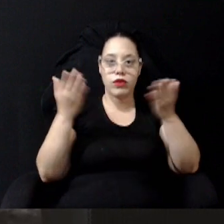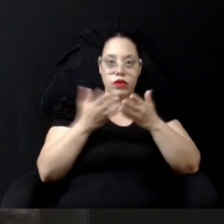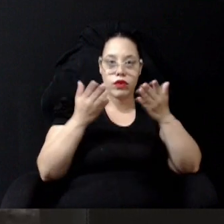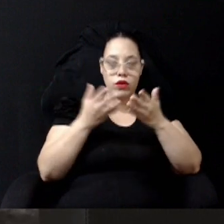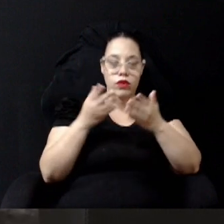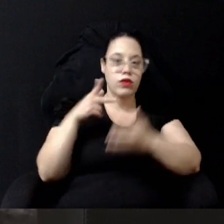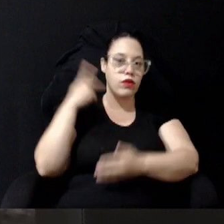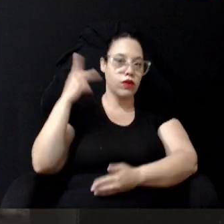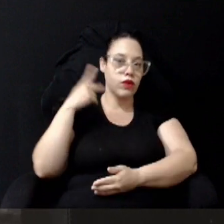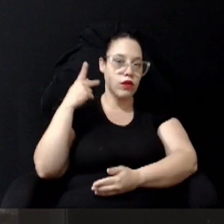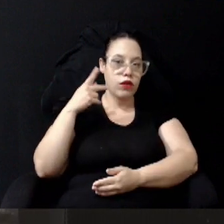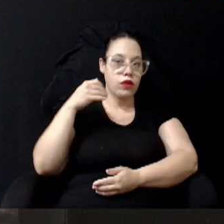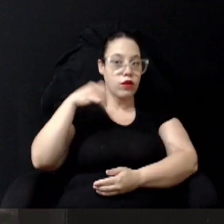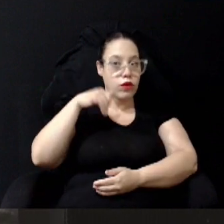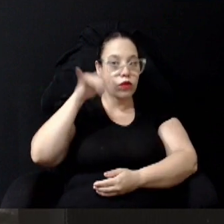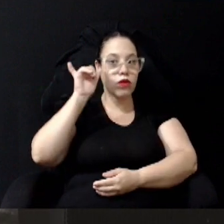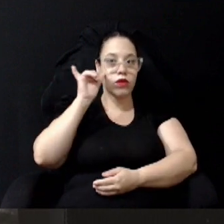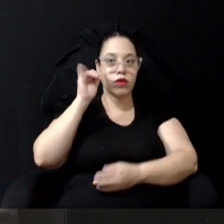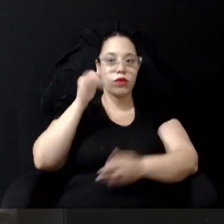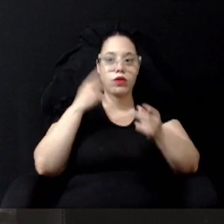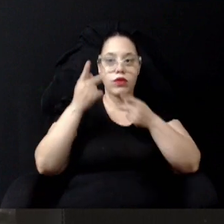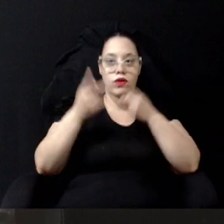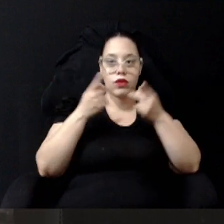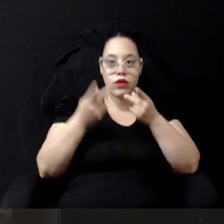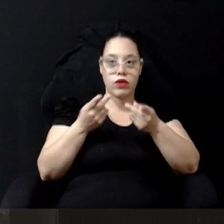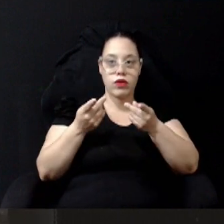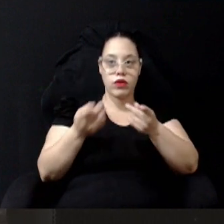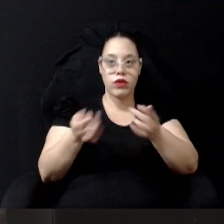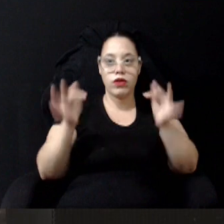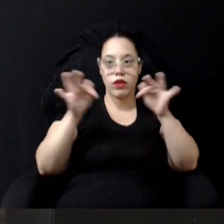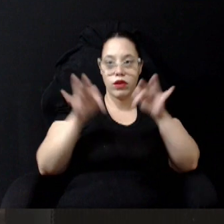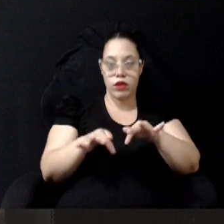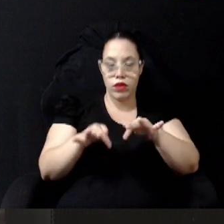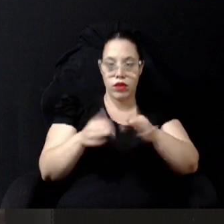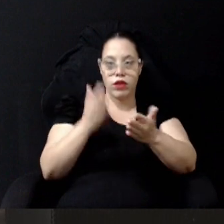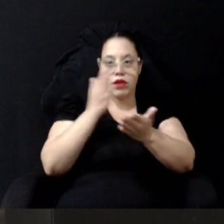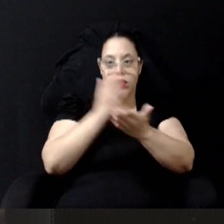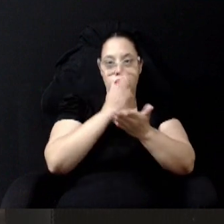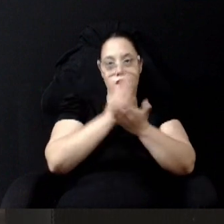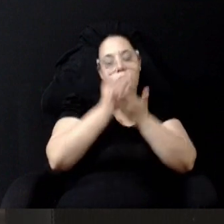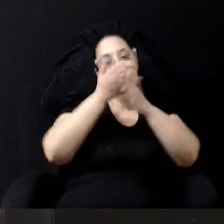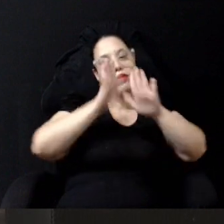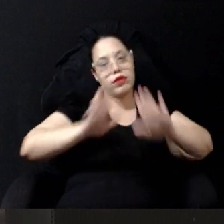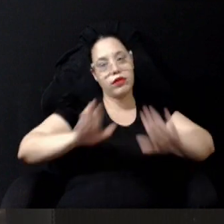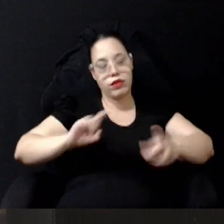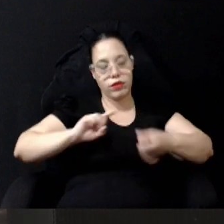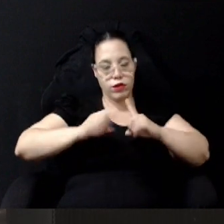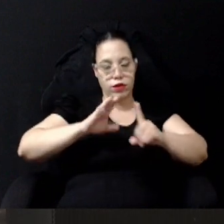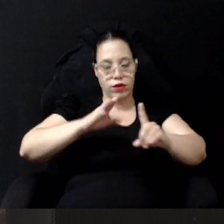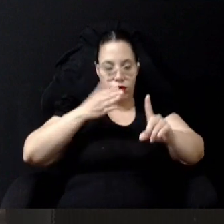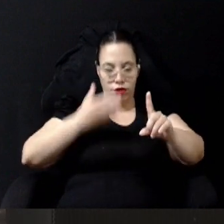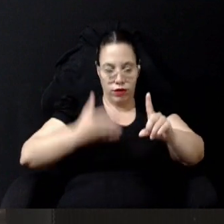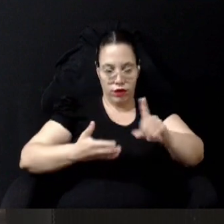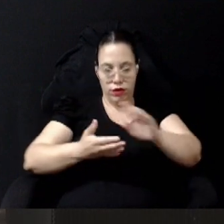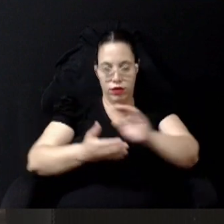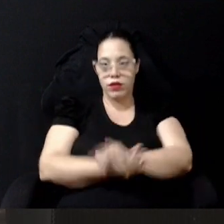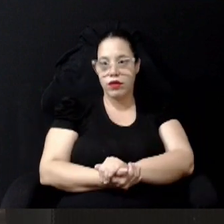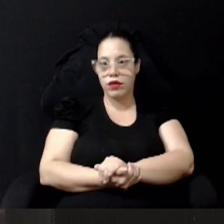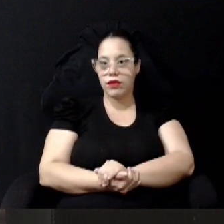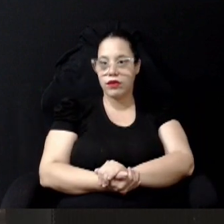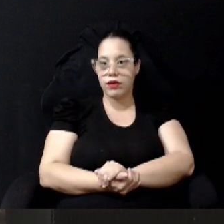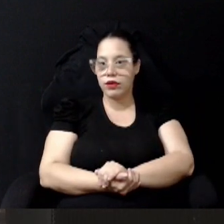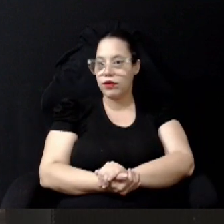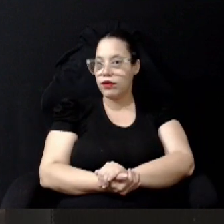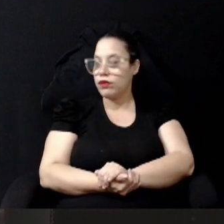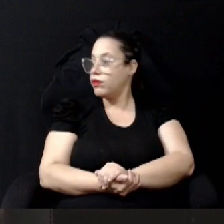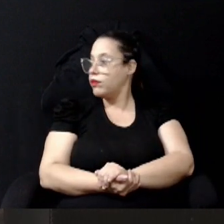vereador Paulo Búfalo para suas considerações finais e para declarar encerrada esta reunião